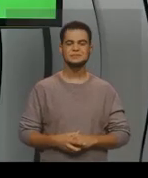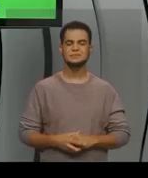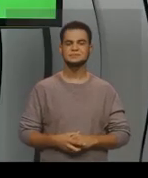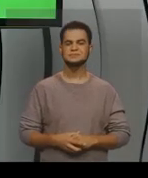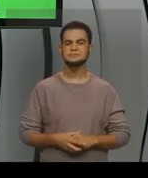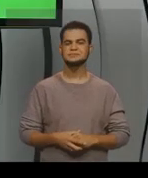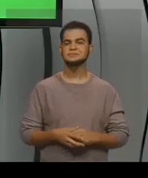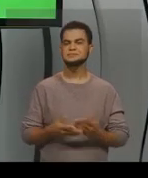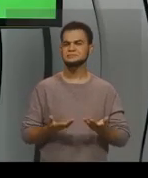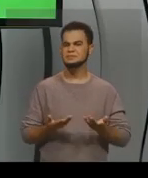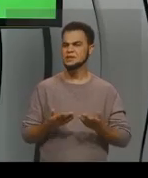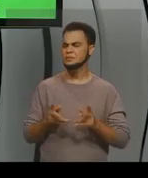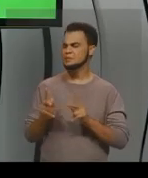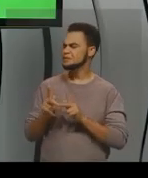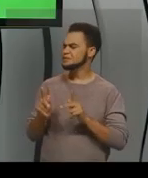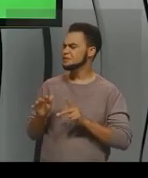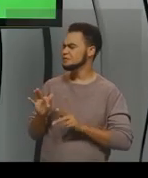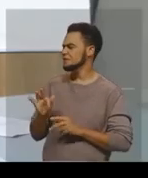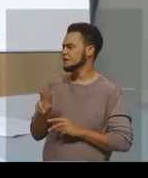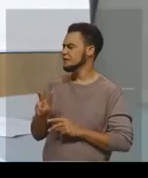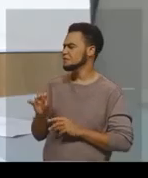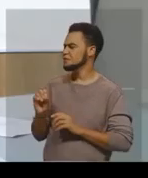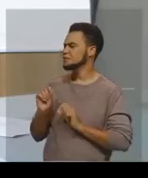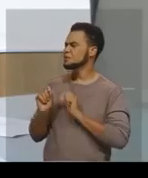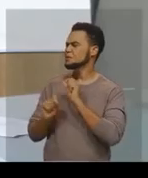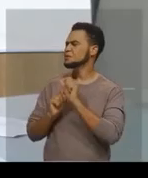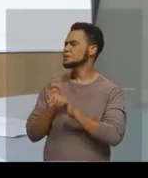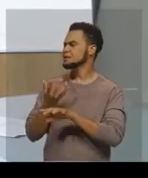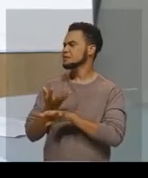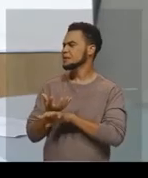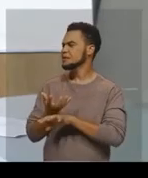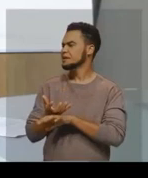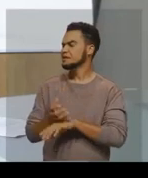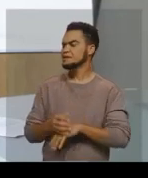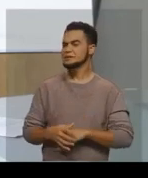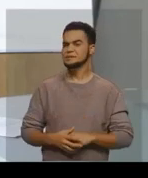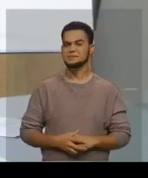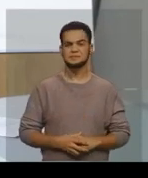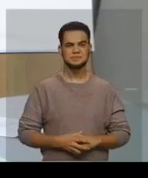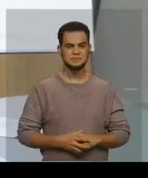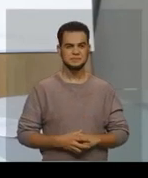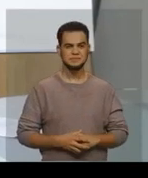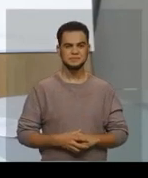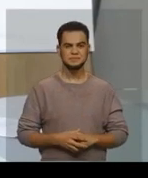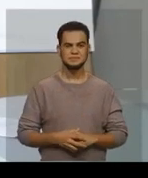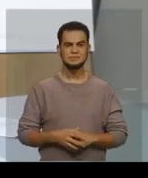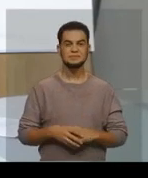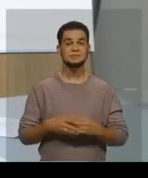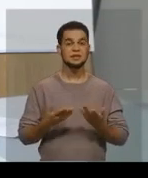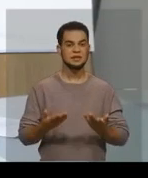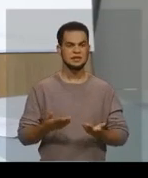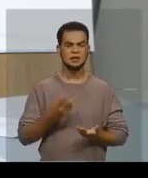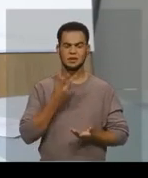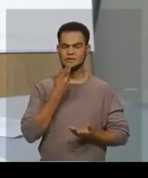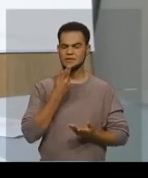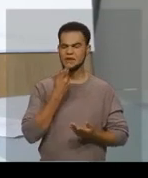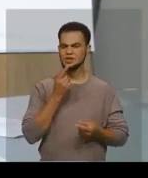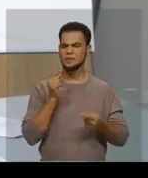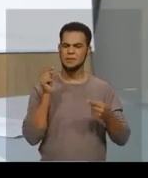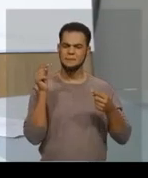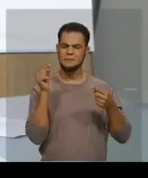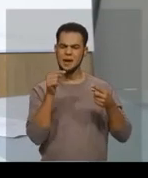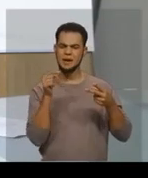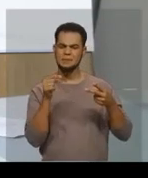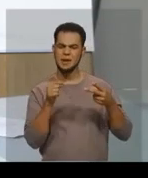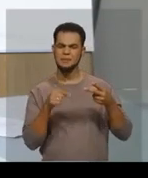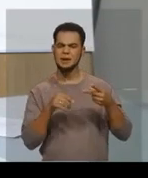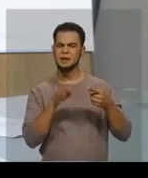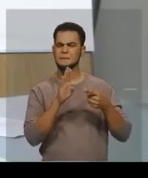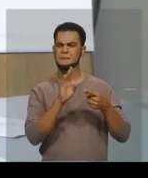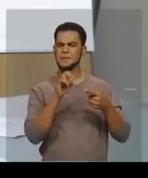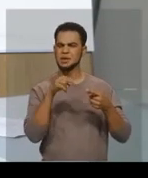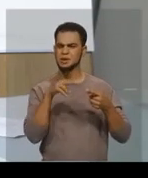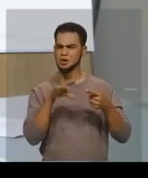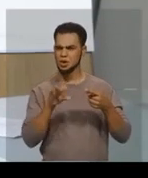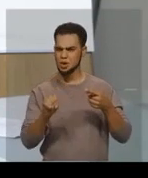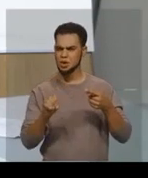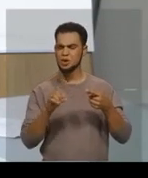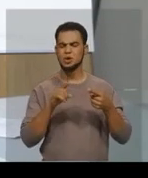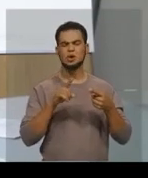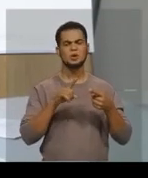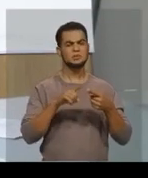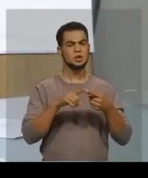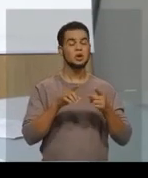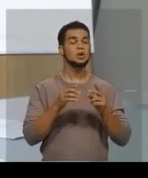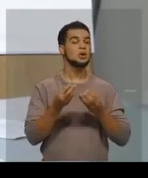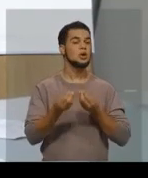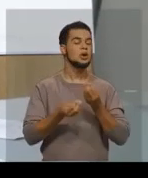conteúdo abordado? Oi, pessoal, a gente falou sobre binômio, trinômio, monômio lá no primeiro ano, fatoração